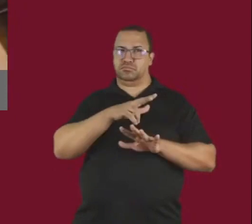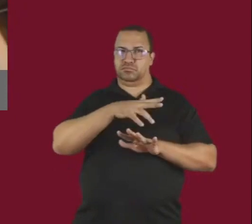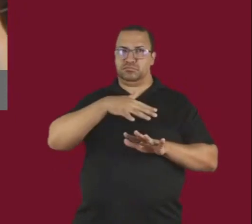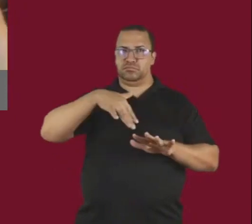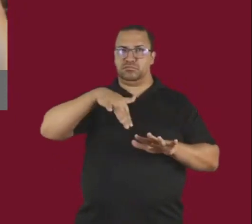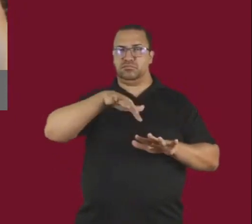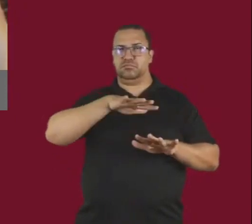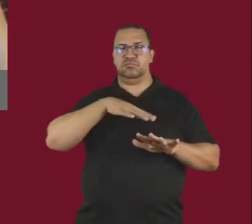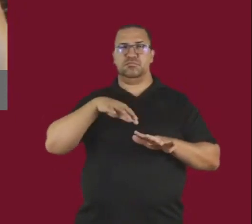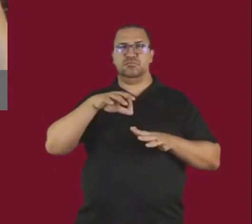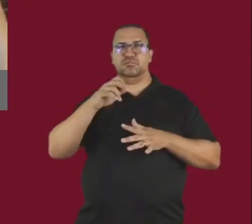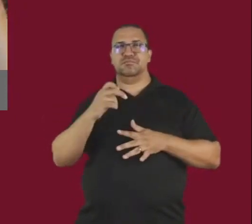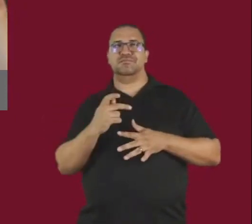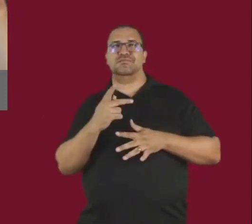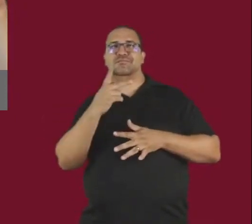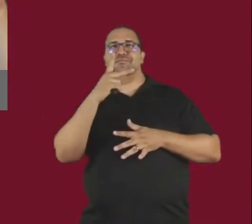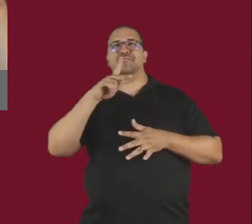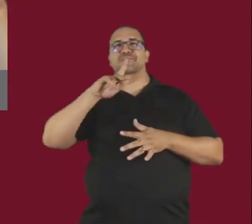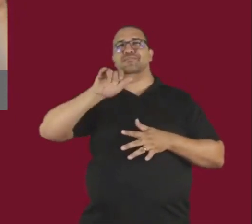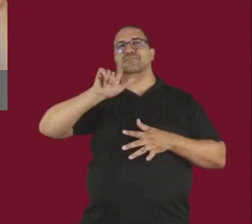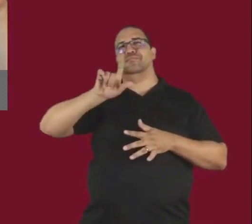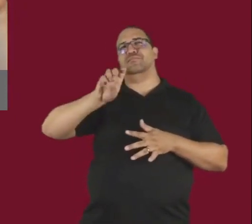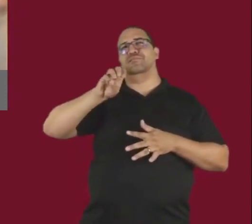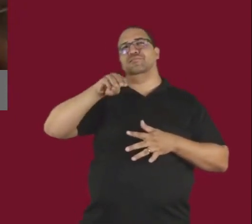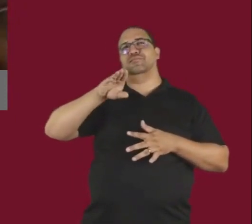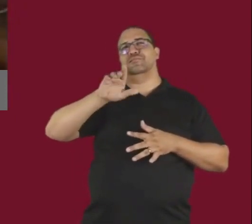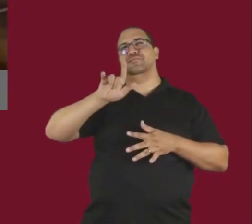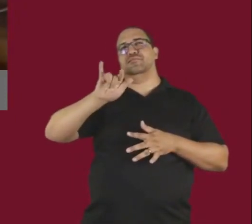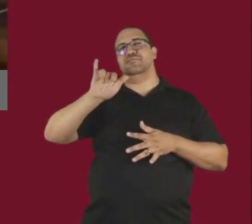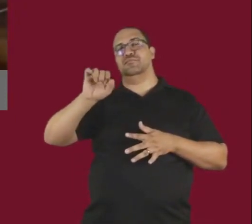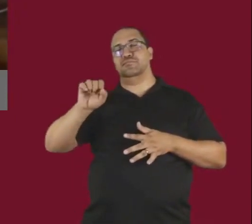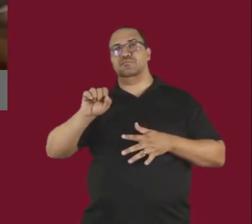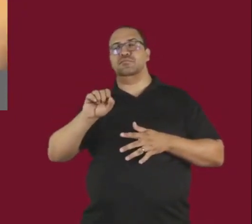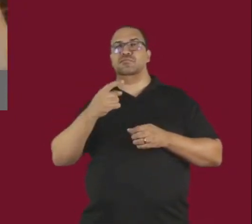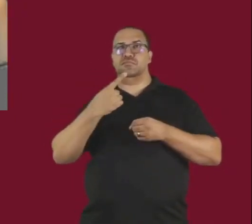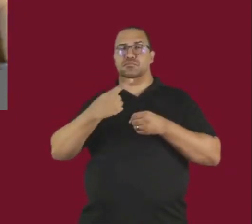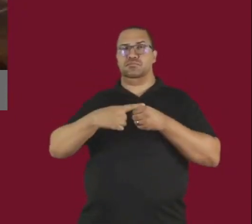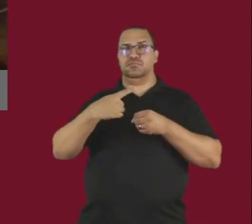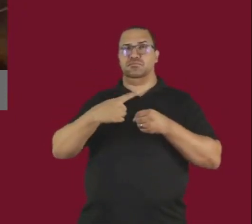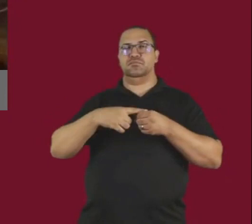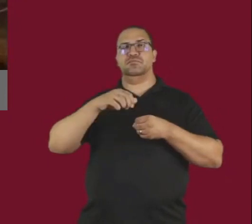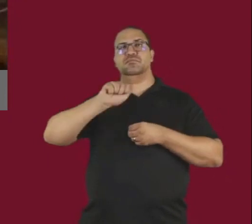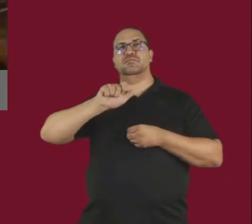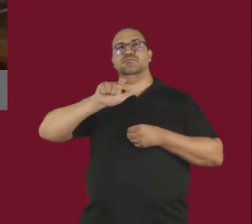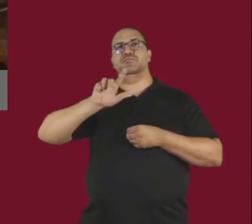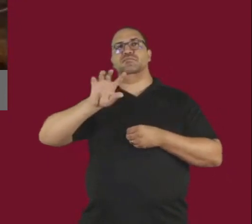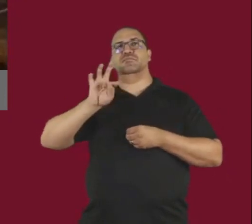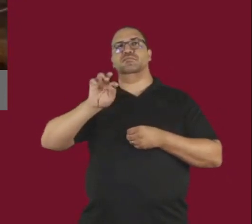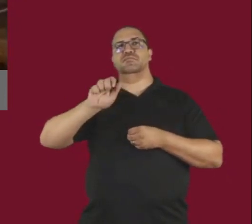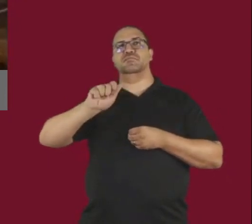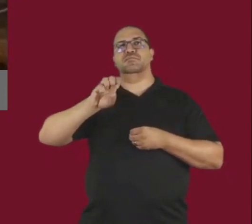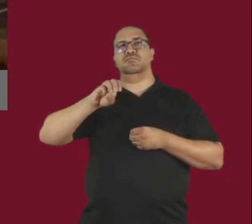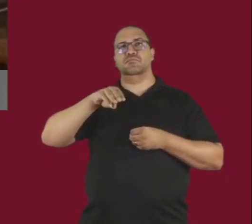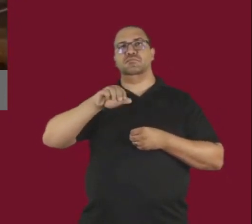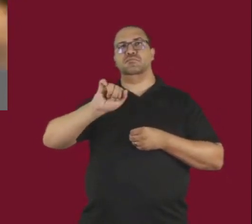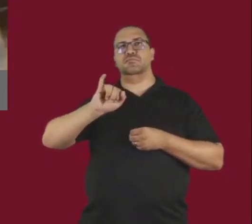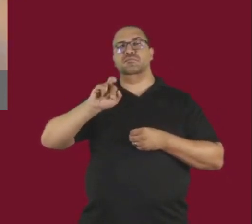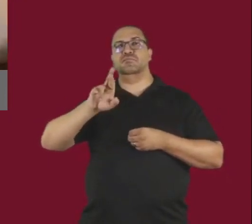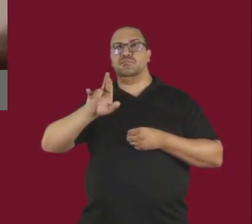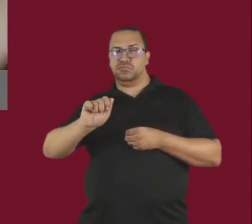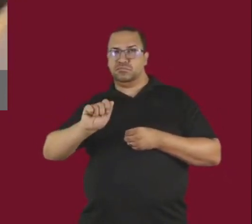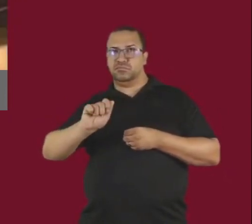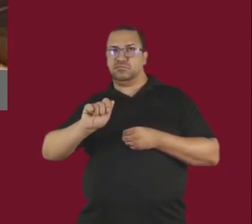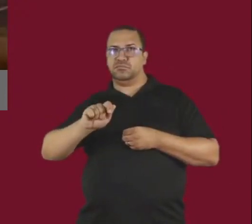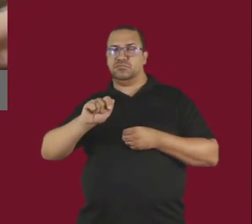da cidade de Altamira, e a gente vai fazer isso em diferentes edições na Amazônia,